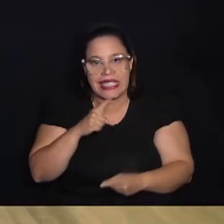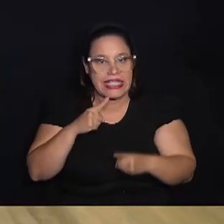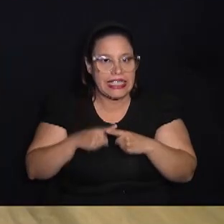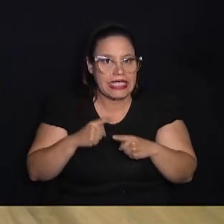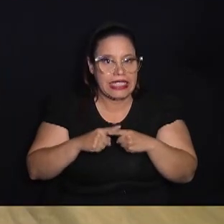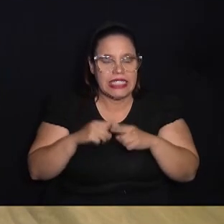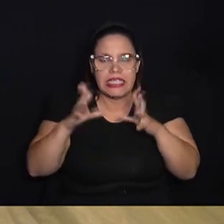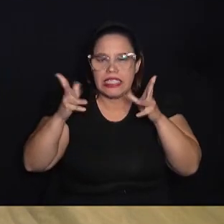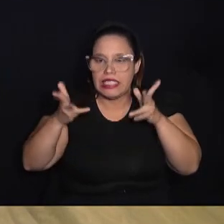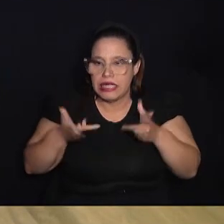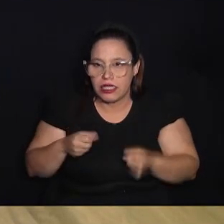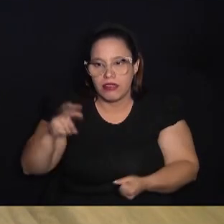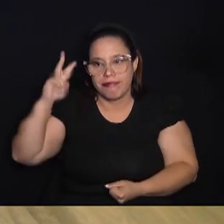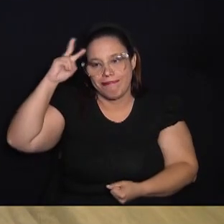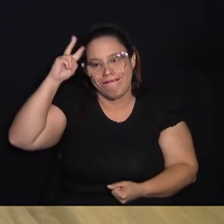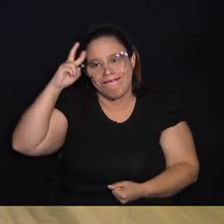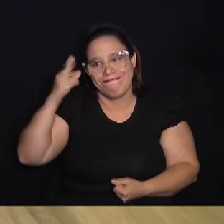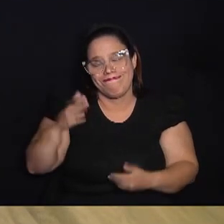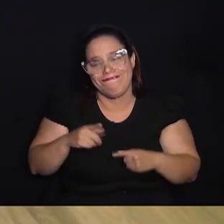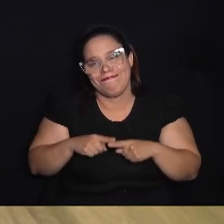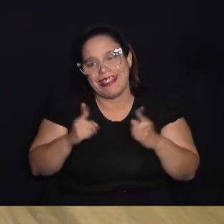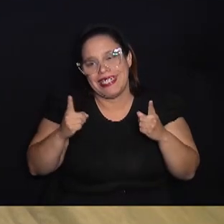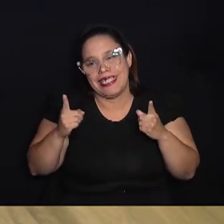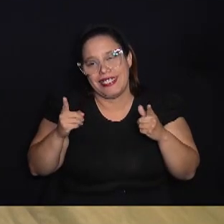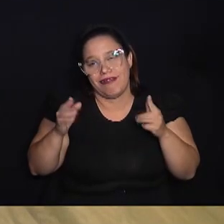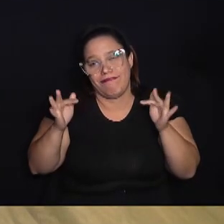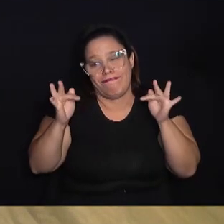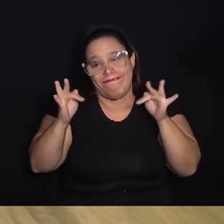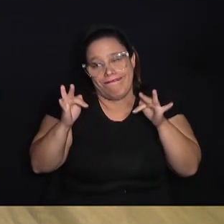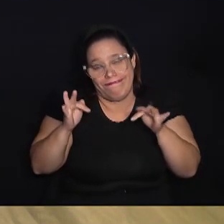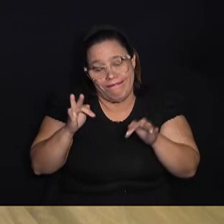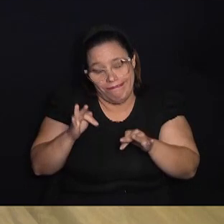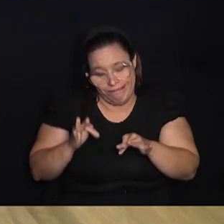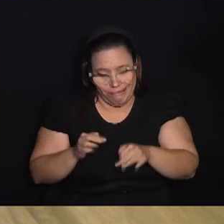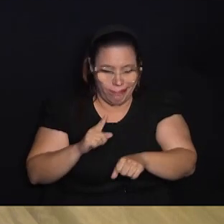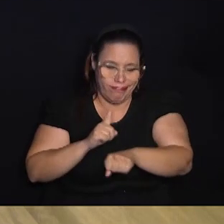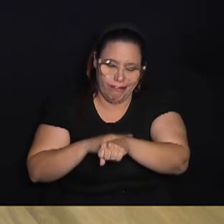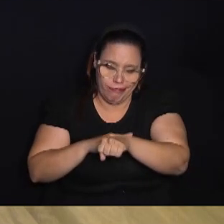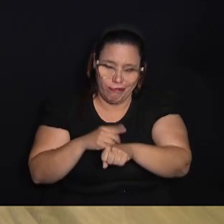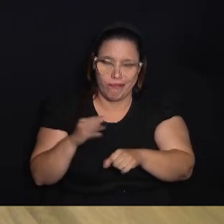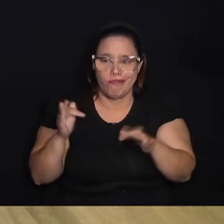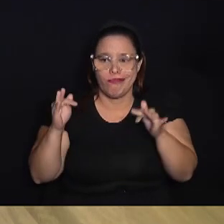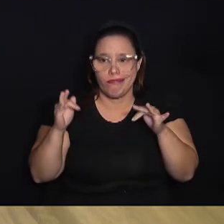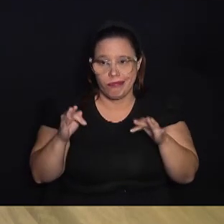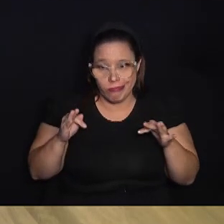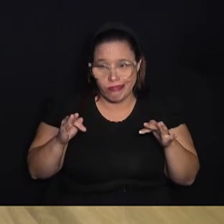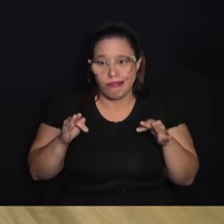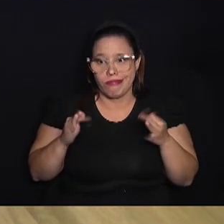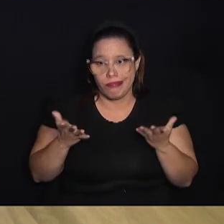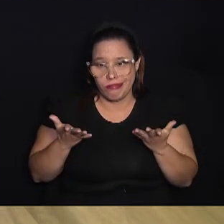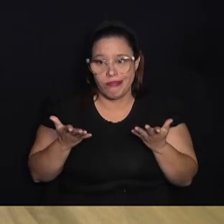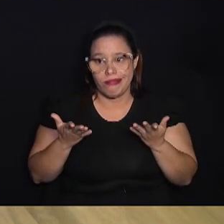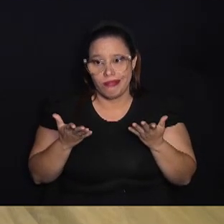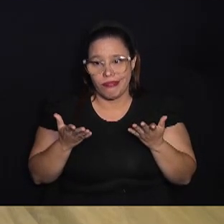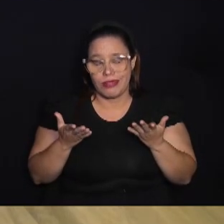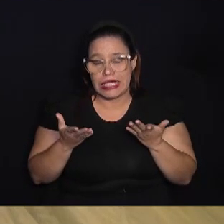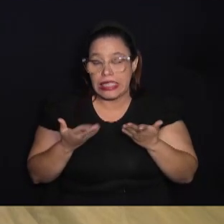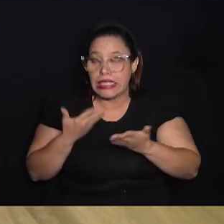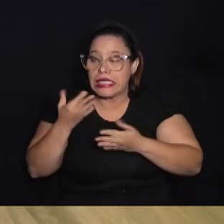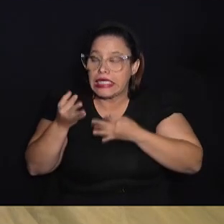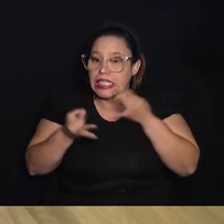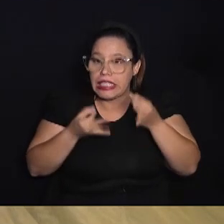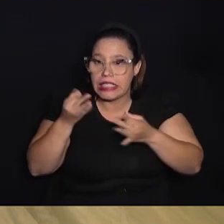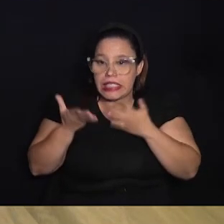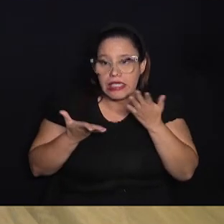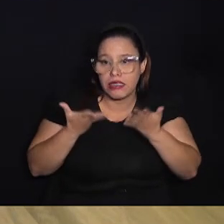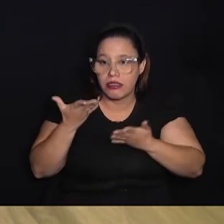muita história mas Infelizmente o nosso tempo está chegando ao final então eu gostaria que vocês fizessem